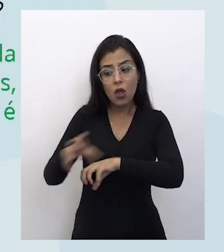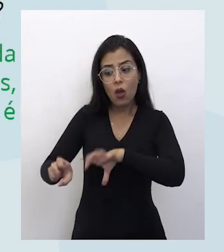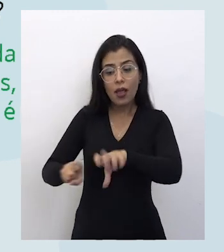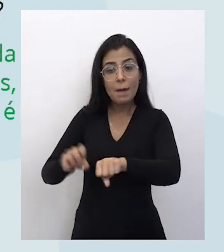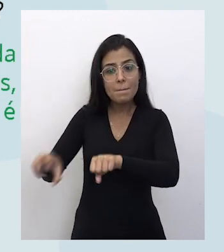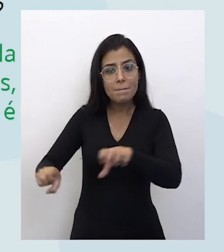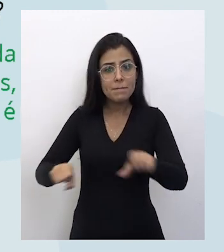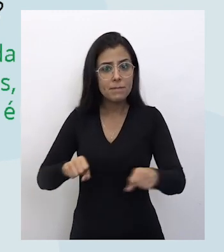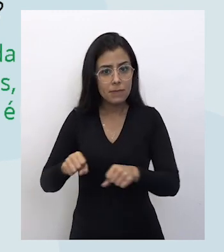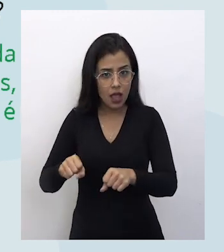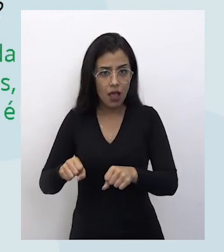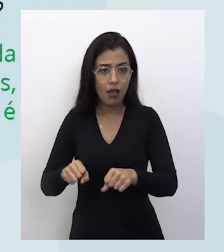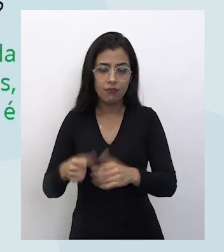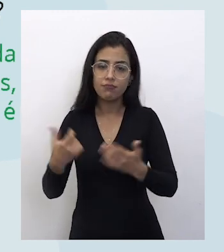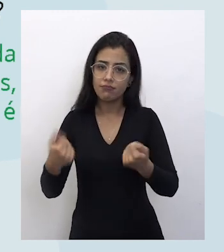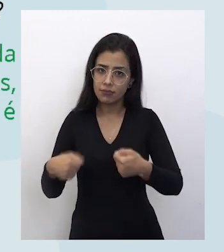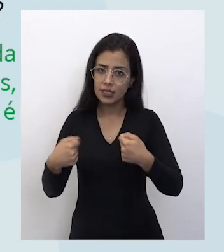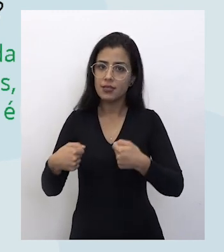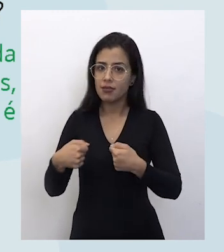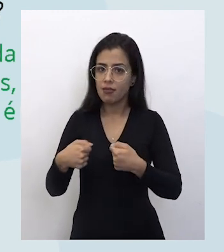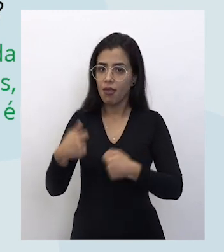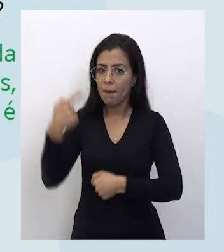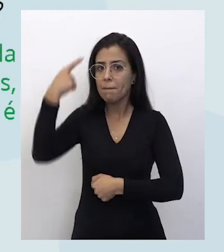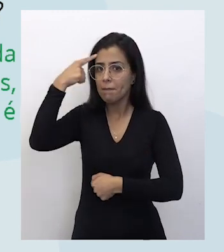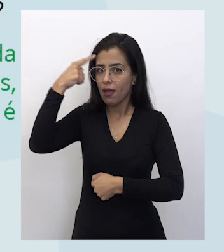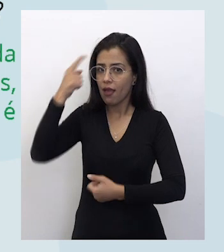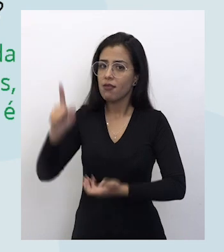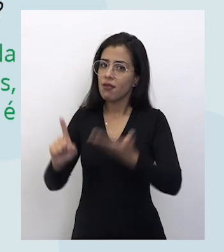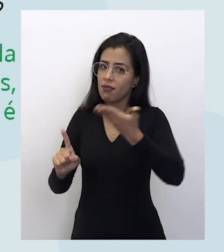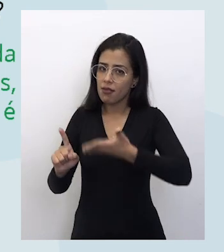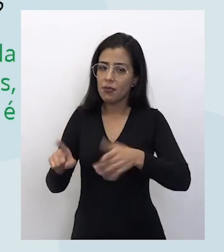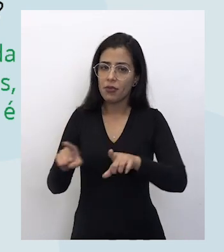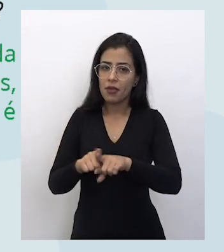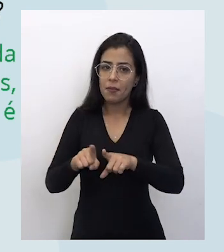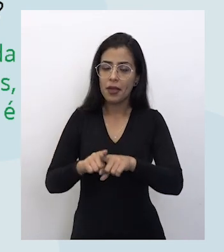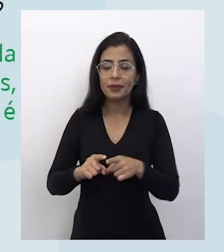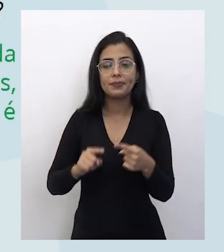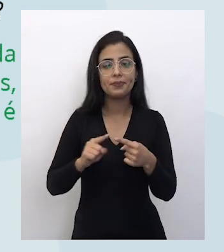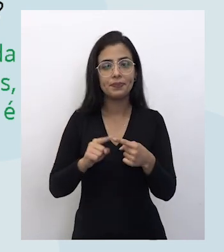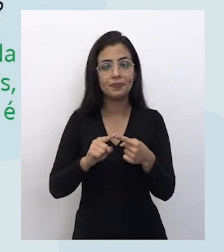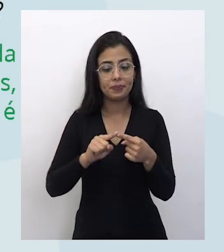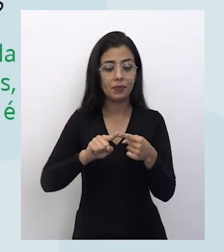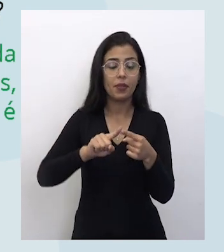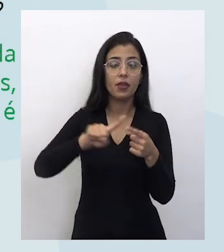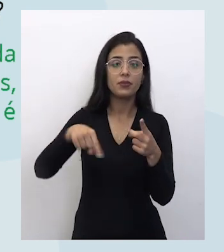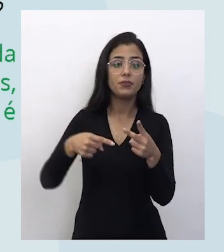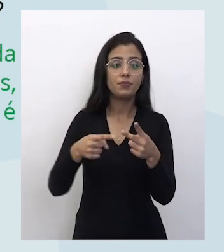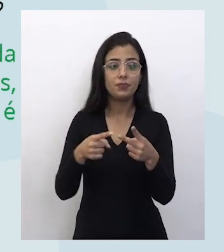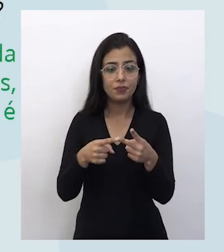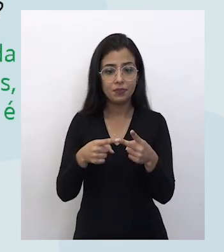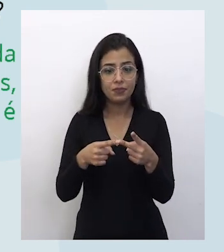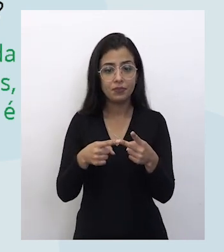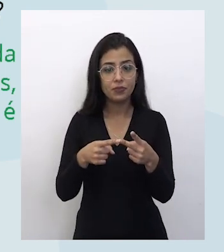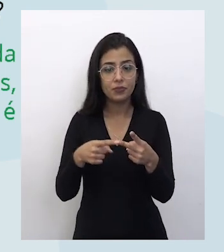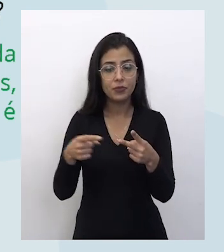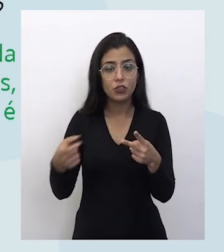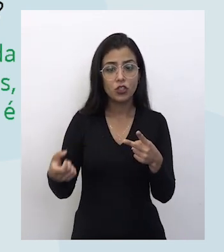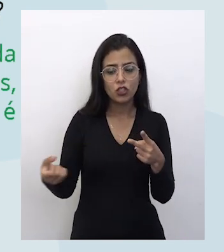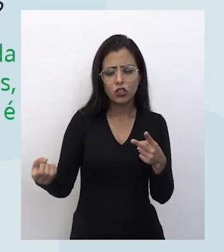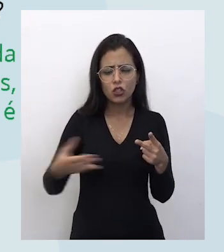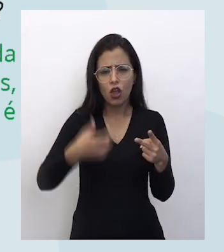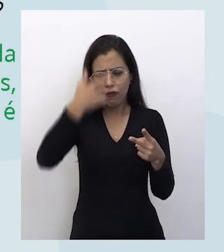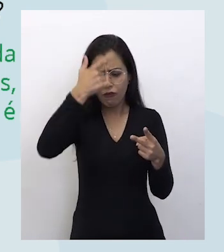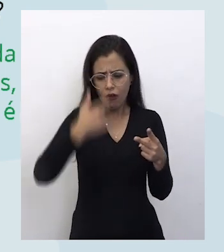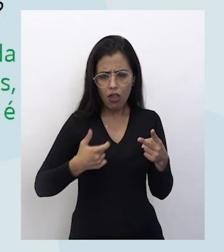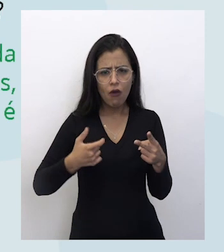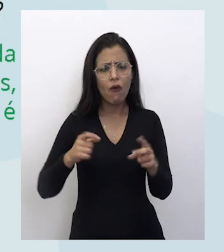pensando nessas pessoas, né, nos coletores. A próxima questão, e qual o significado, então, do termo novo eu? Que